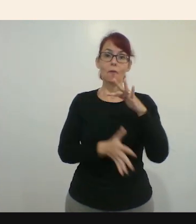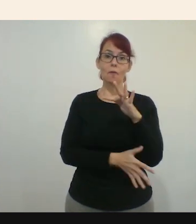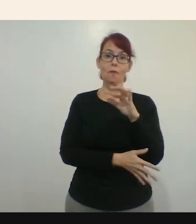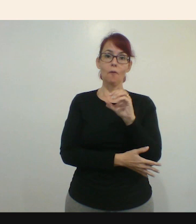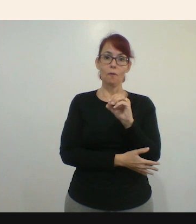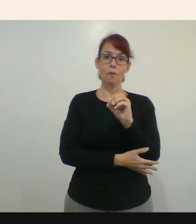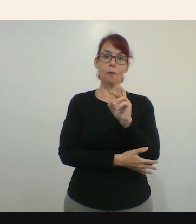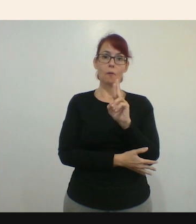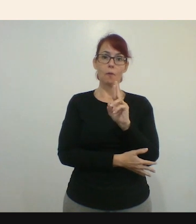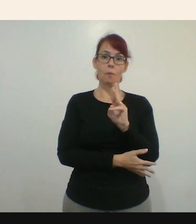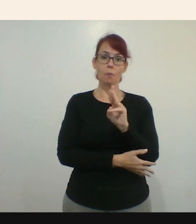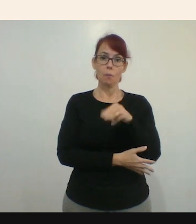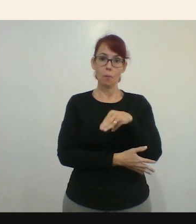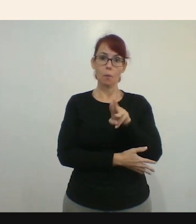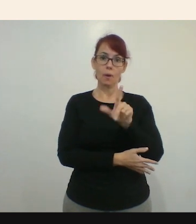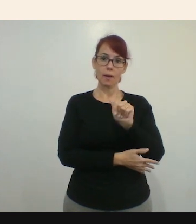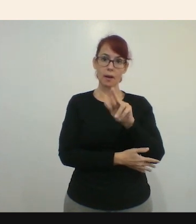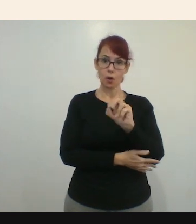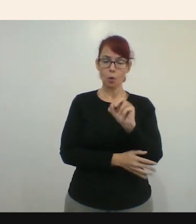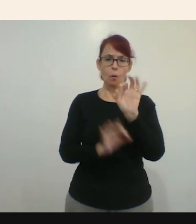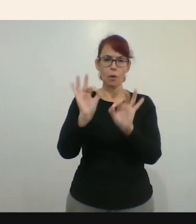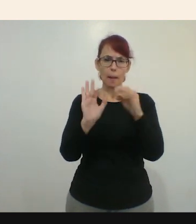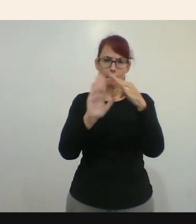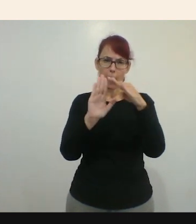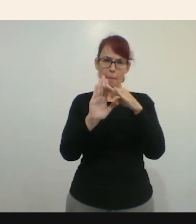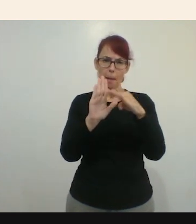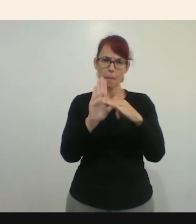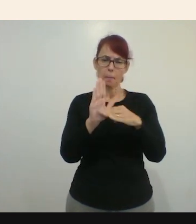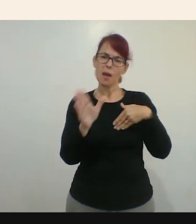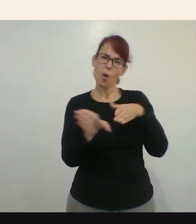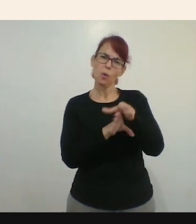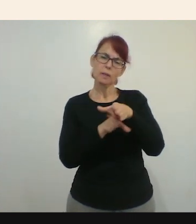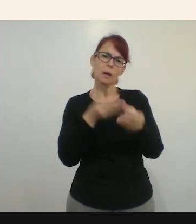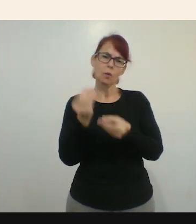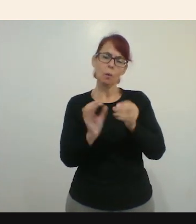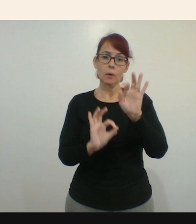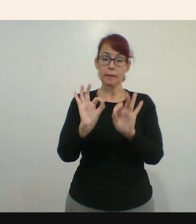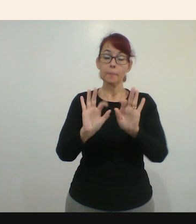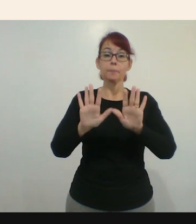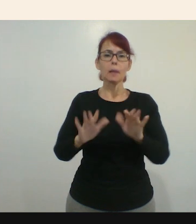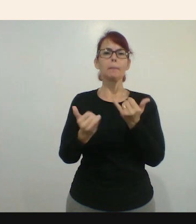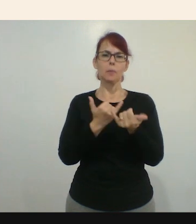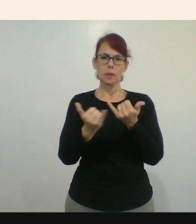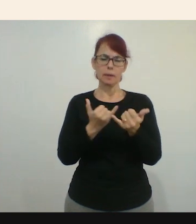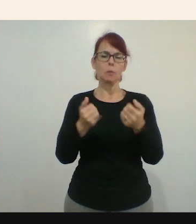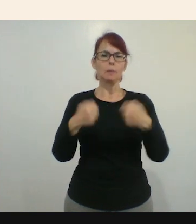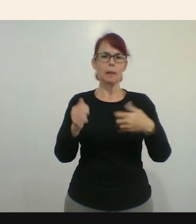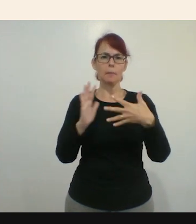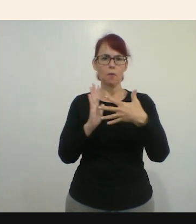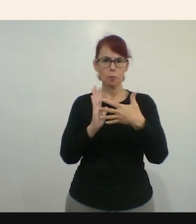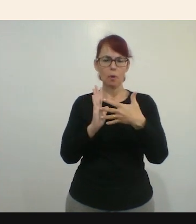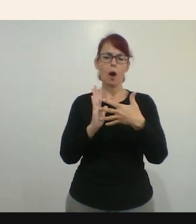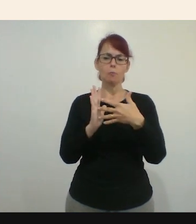formulário que nós vamos encaminhar, tá? Então, algumas orientações sobre o preenchimento do formulário. Claro que, para além do formulário,